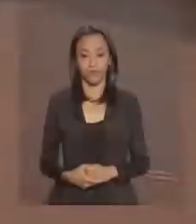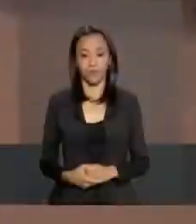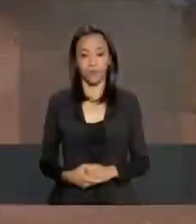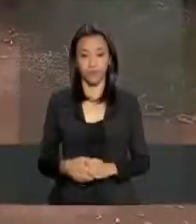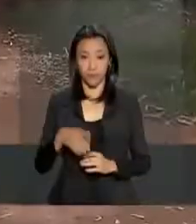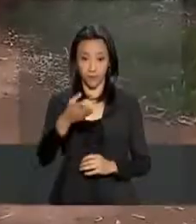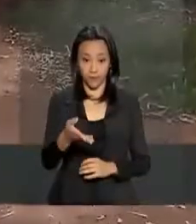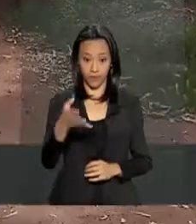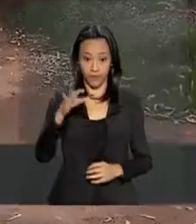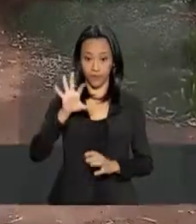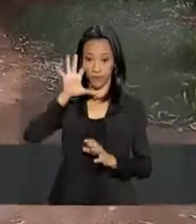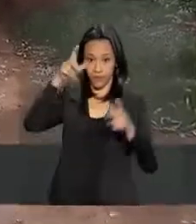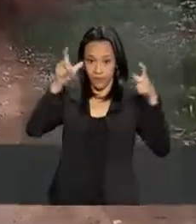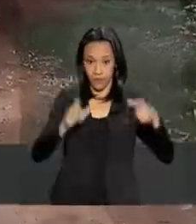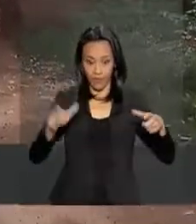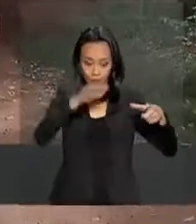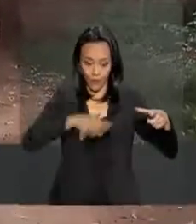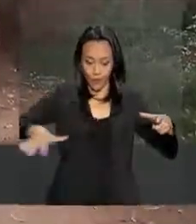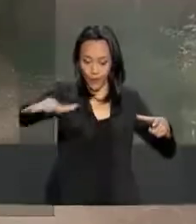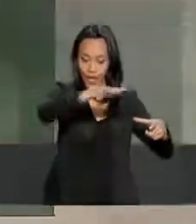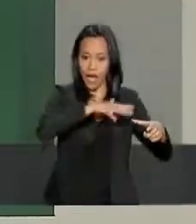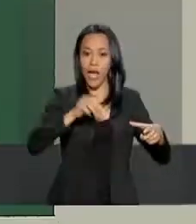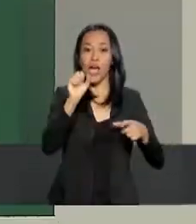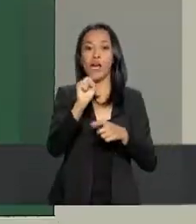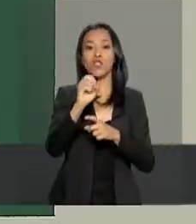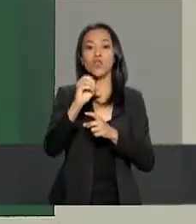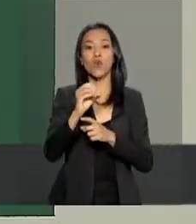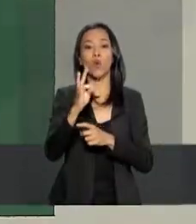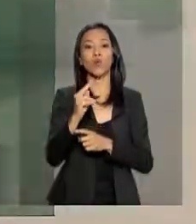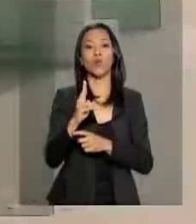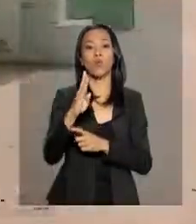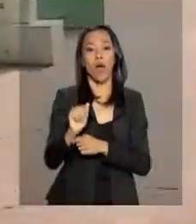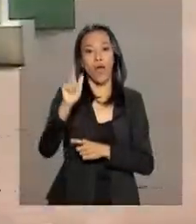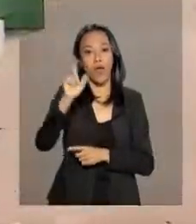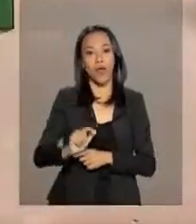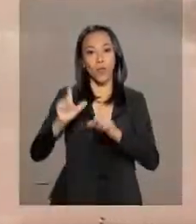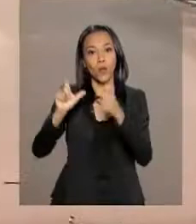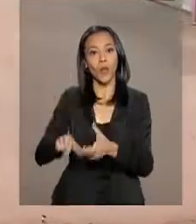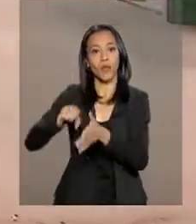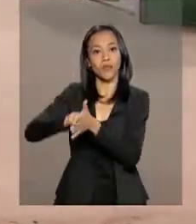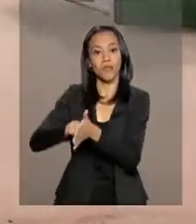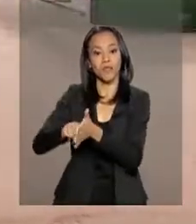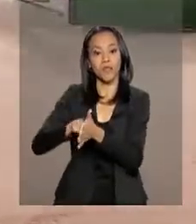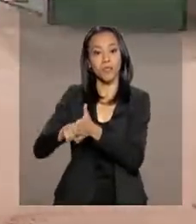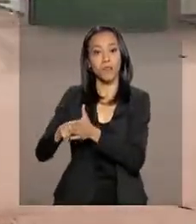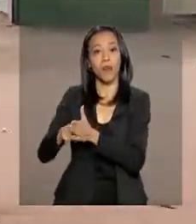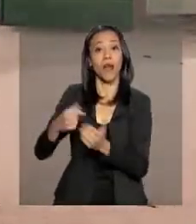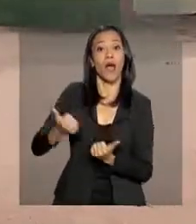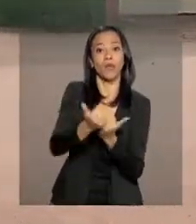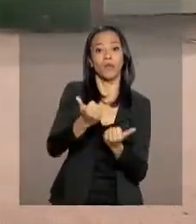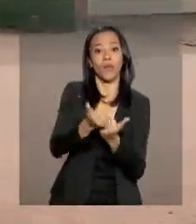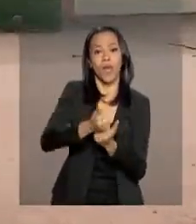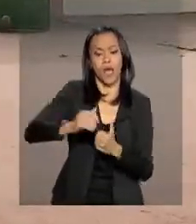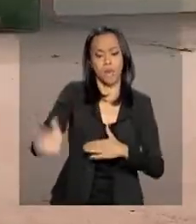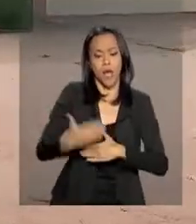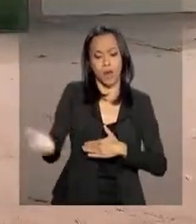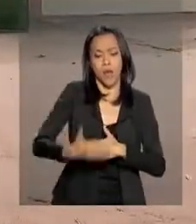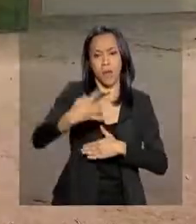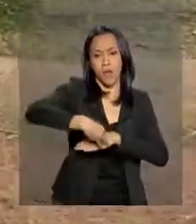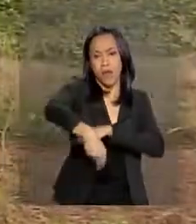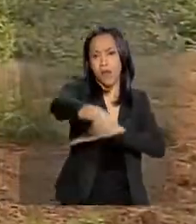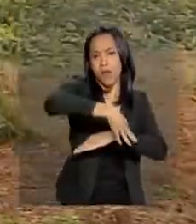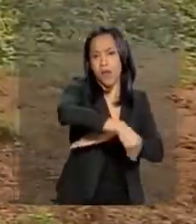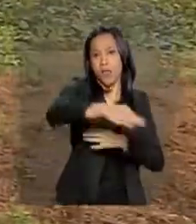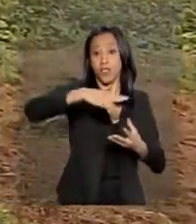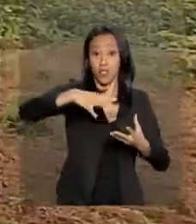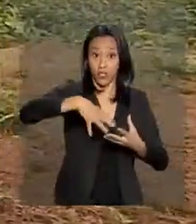Estação Experimental de Sotuba. É aqui a base do projeto brasileiro para aumentar a produção de algodão no Mali. A fazenda fica